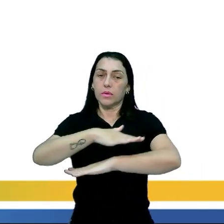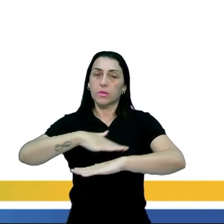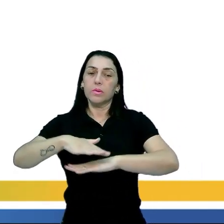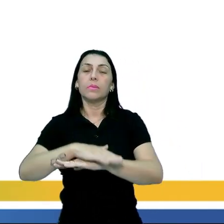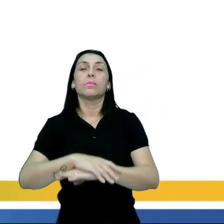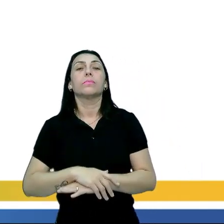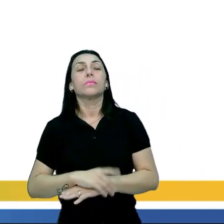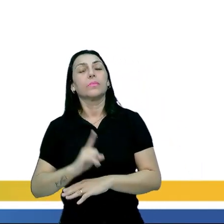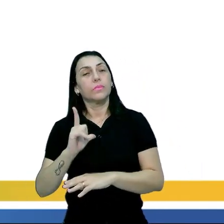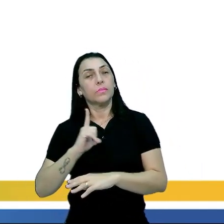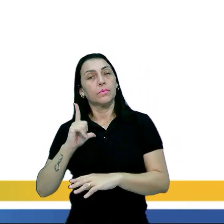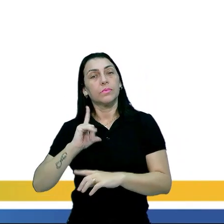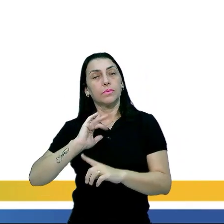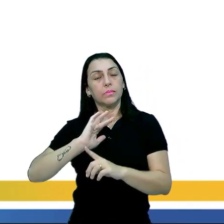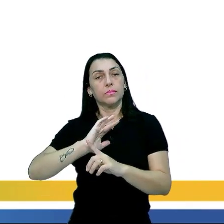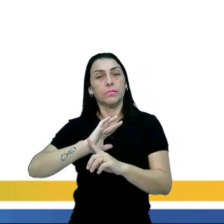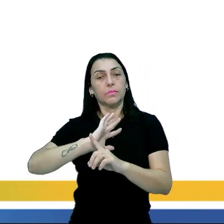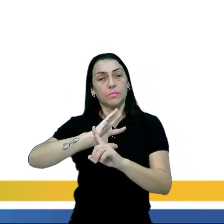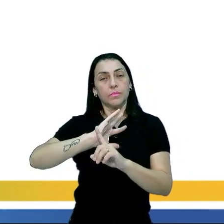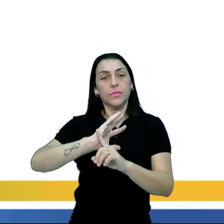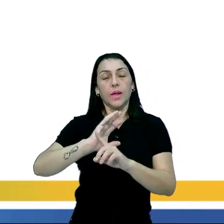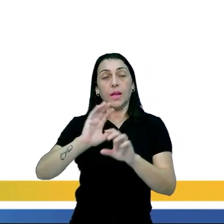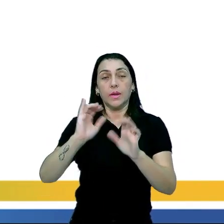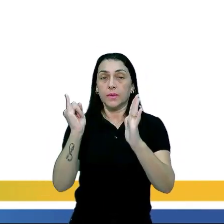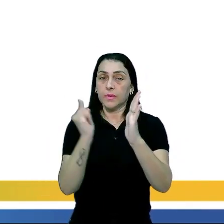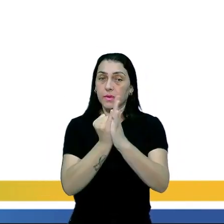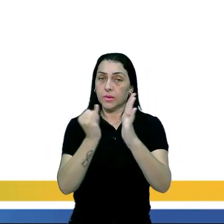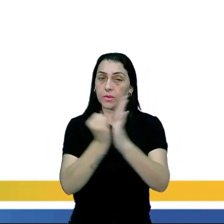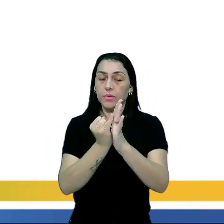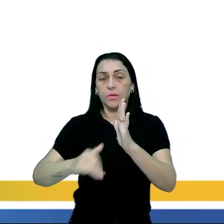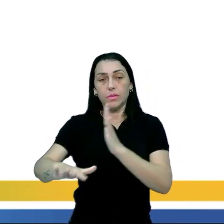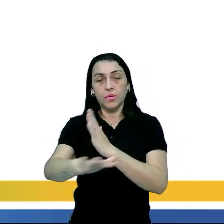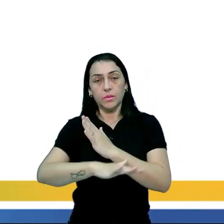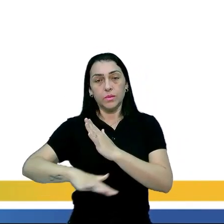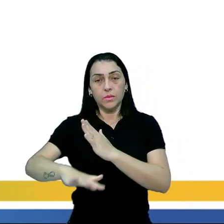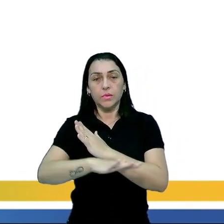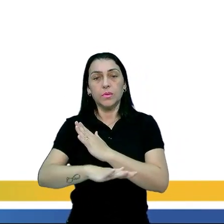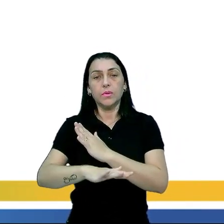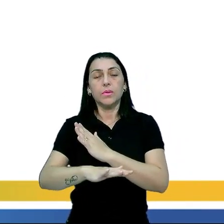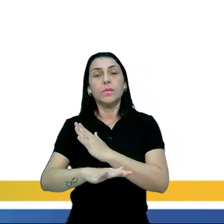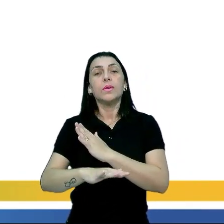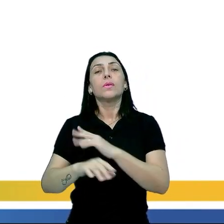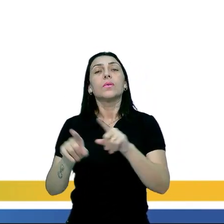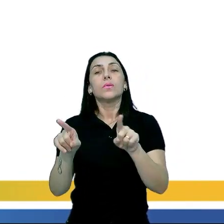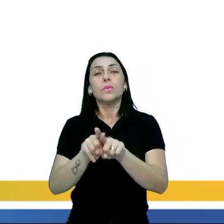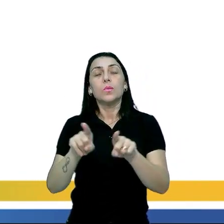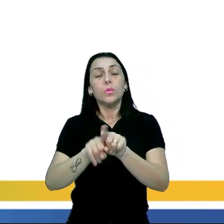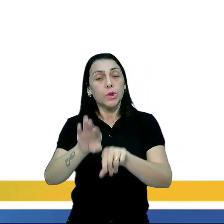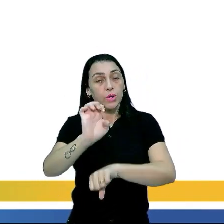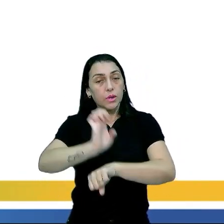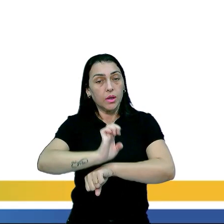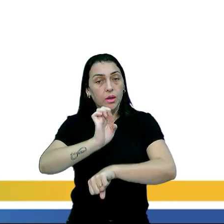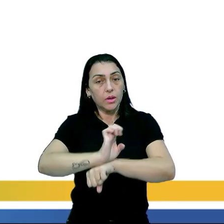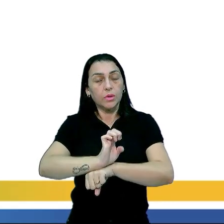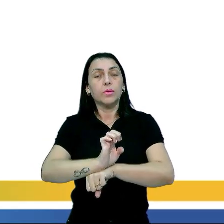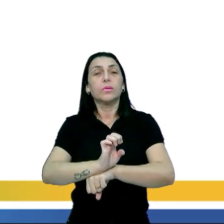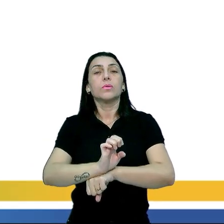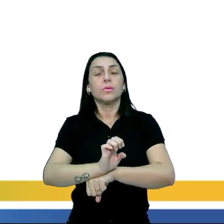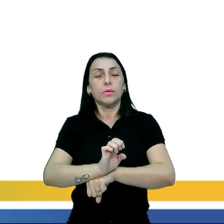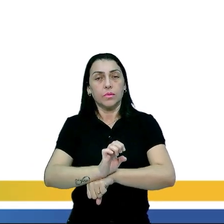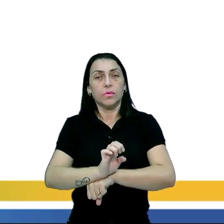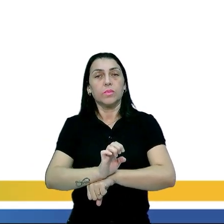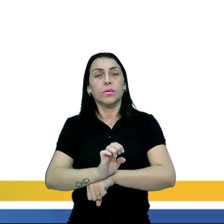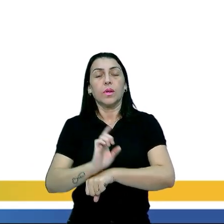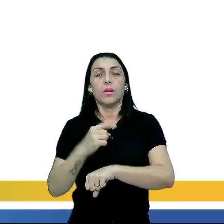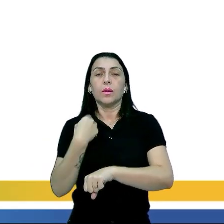superestrutura? Ela corresponde às instituições sociais, ela corresponde ao Estado, ela corresponde